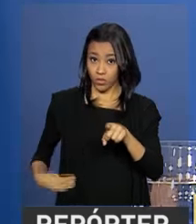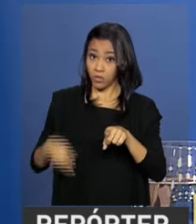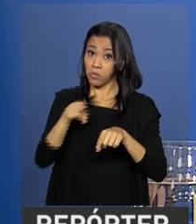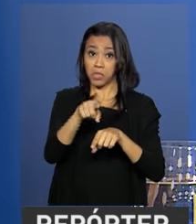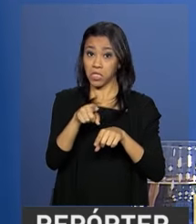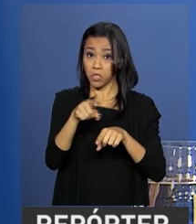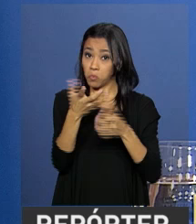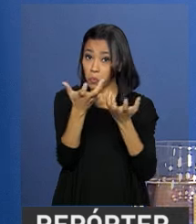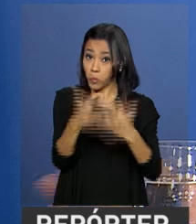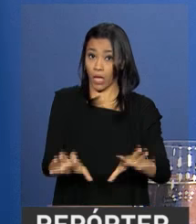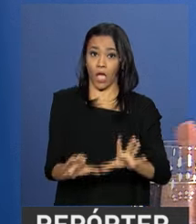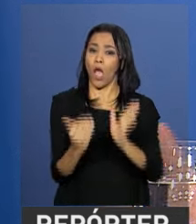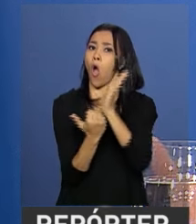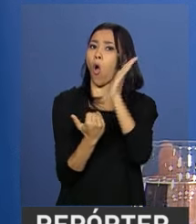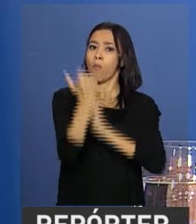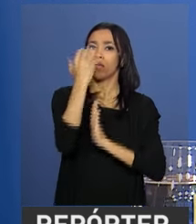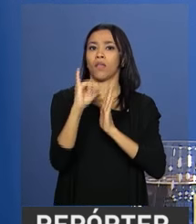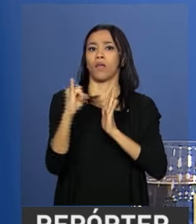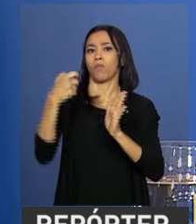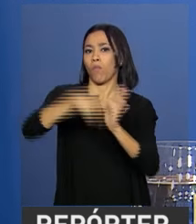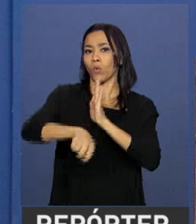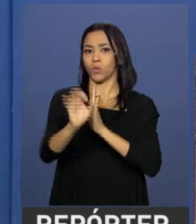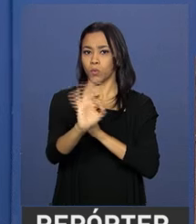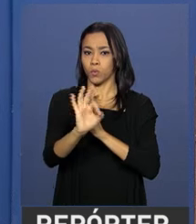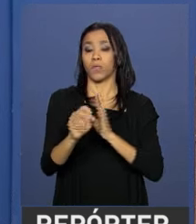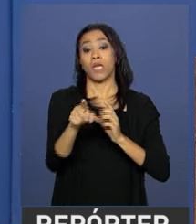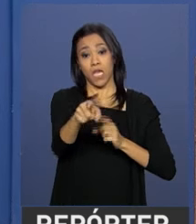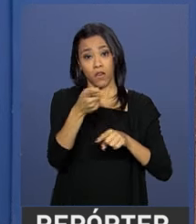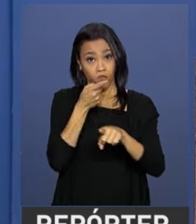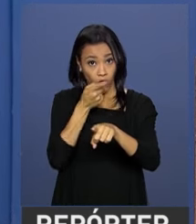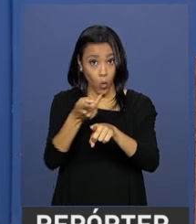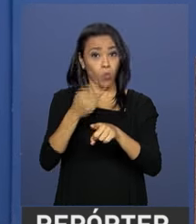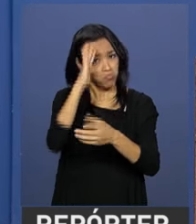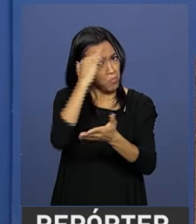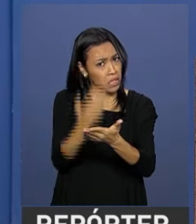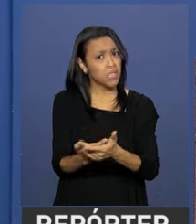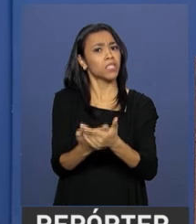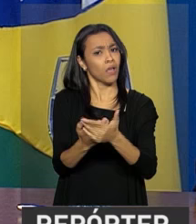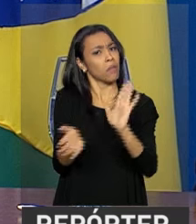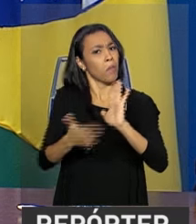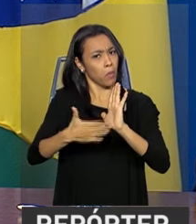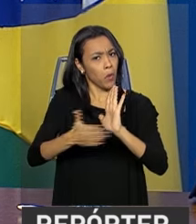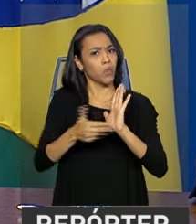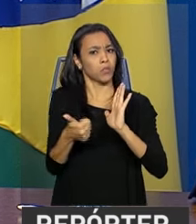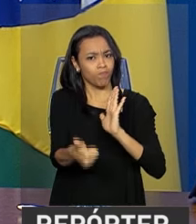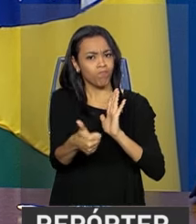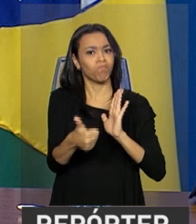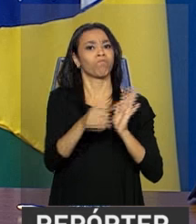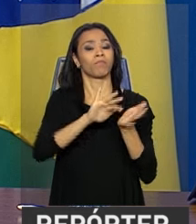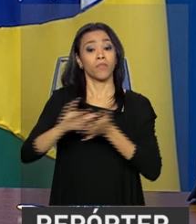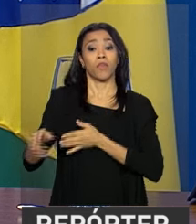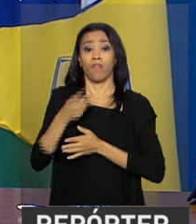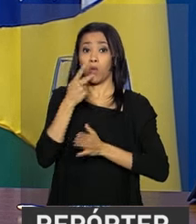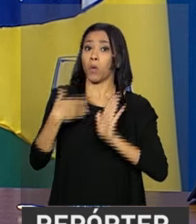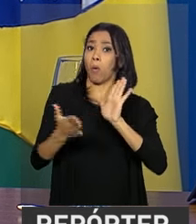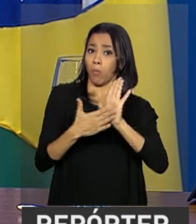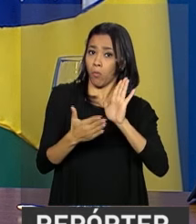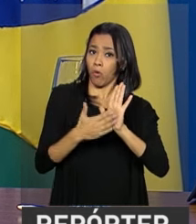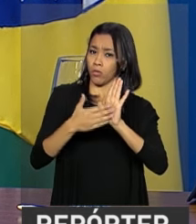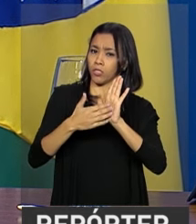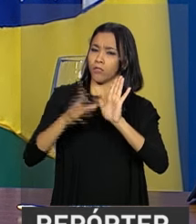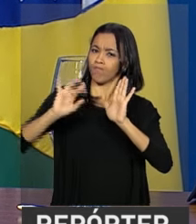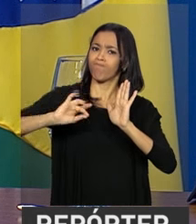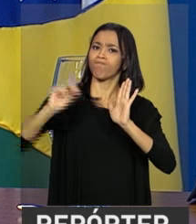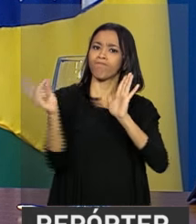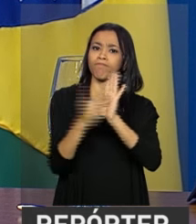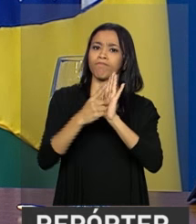aumentar impostos por enquanto. O ministro demonstrou confiança na eficácia da proposta. É uma medida realista e que